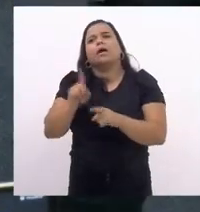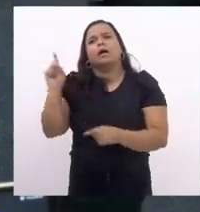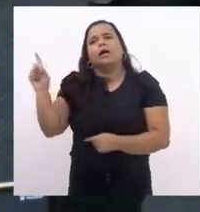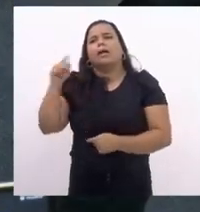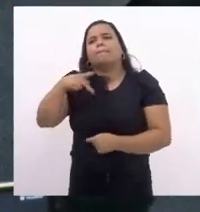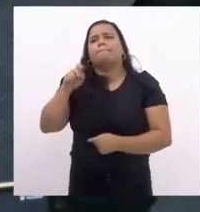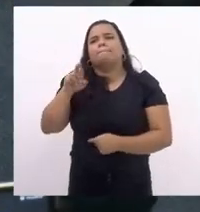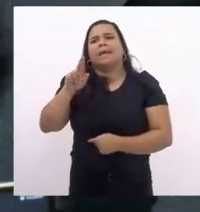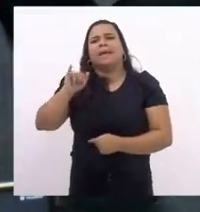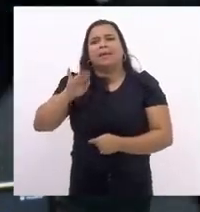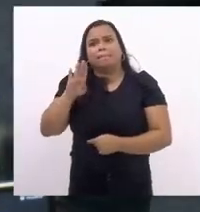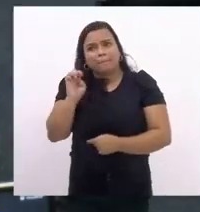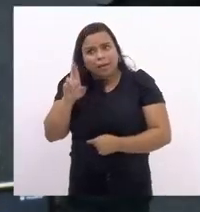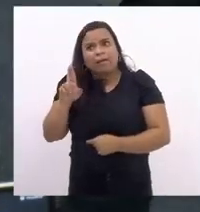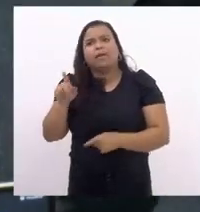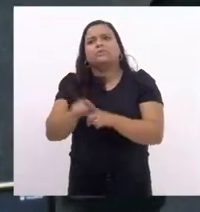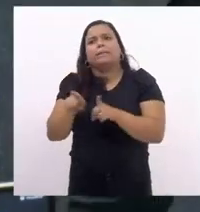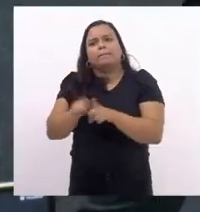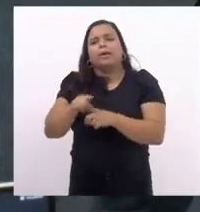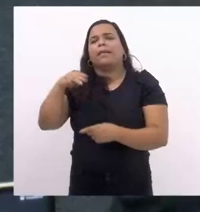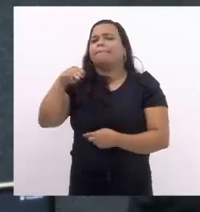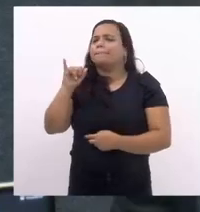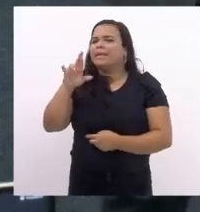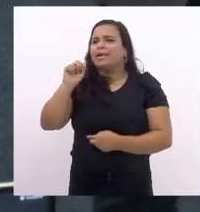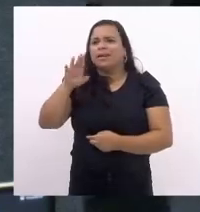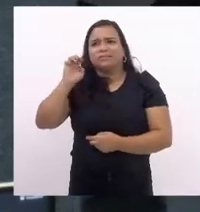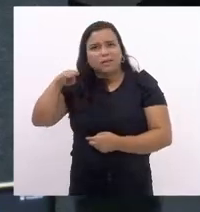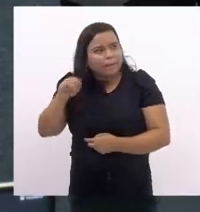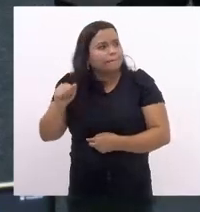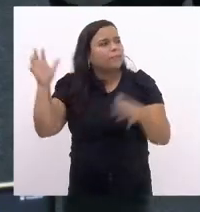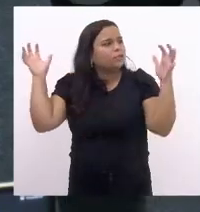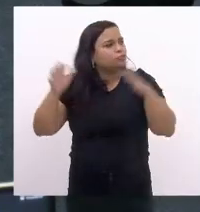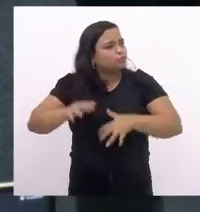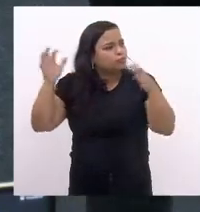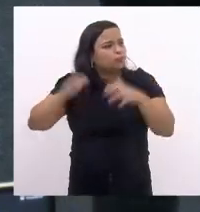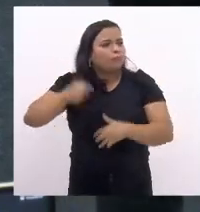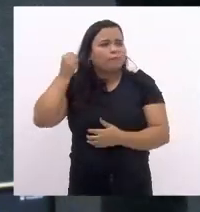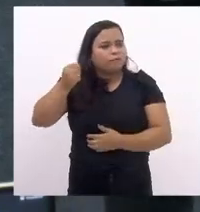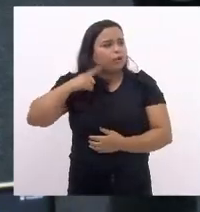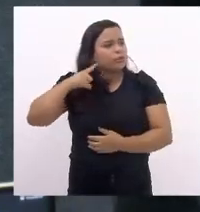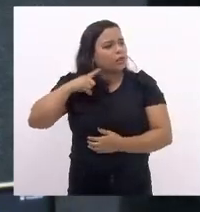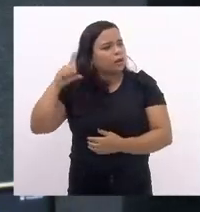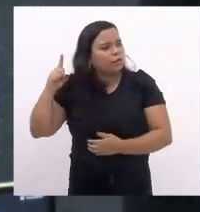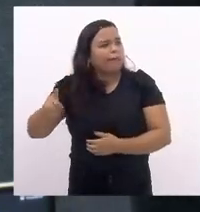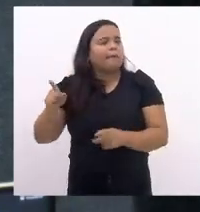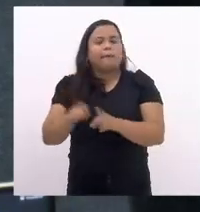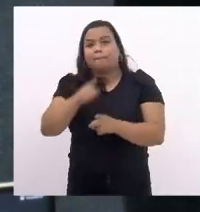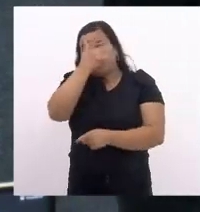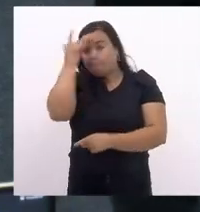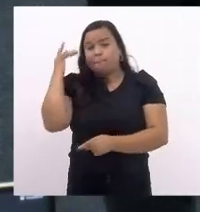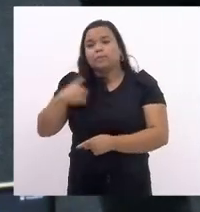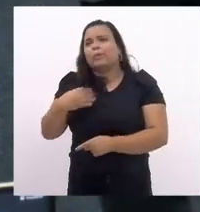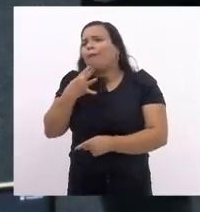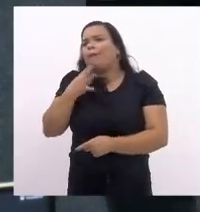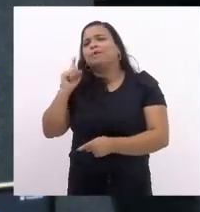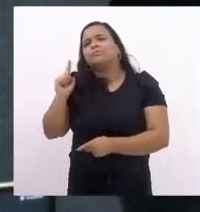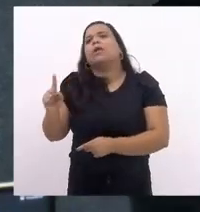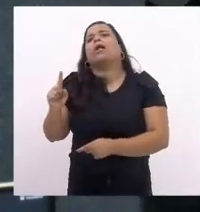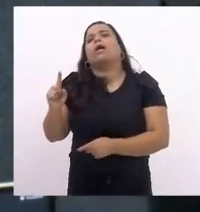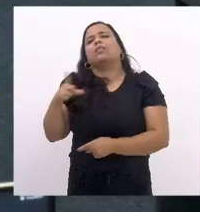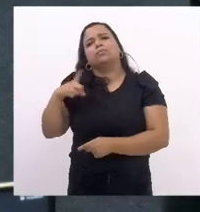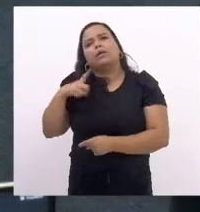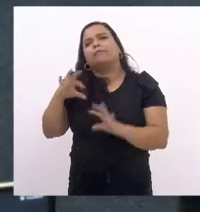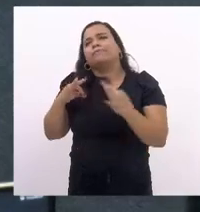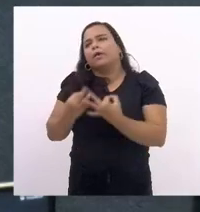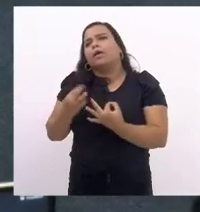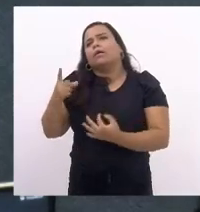muito afetada, agora mais recentemente, Miracema, com chuvas também de grande porte. Tem pessoas que eu conheço, amigos, inclusive de Miracema. A